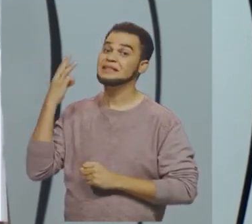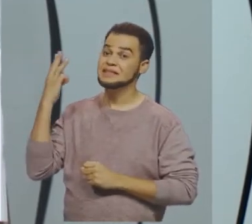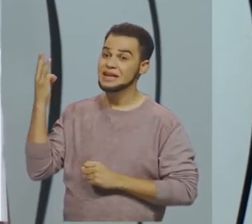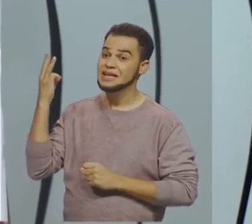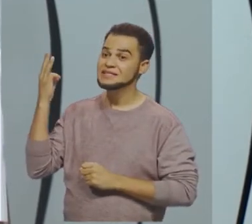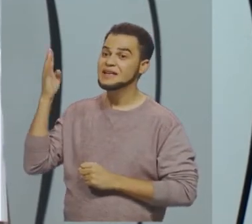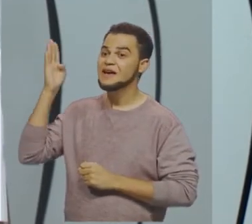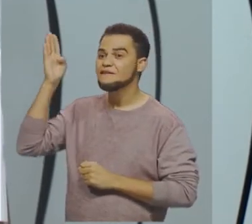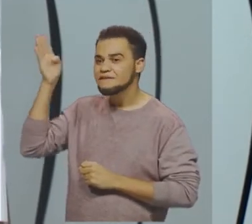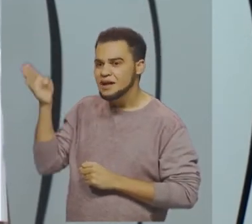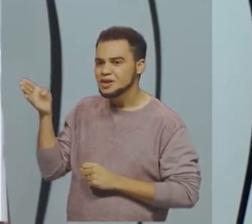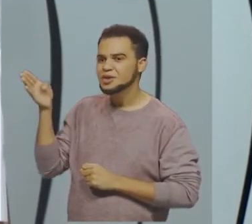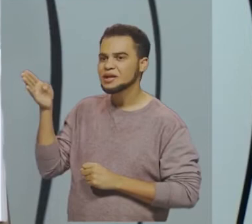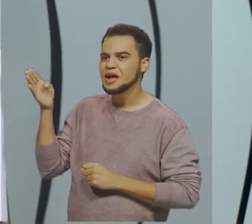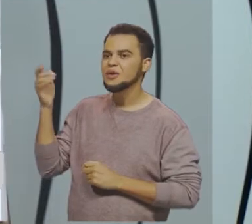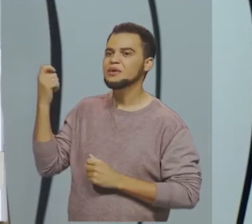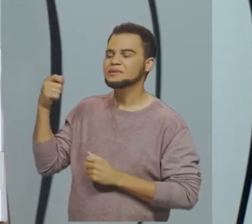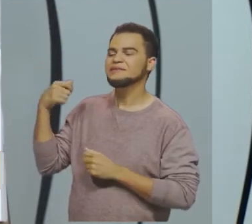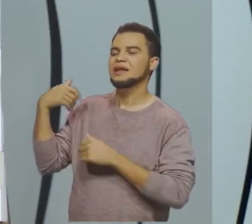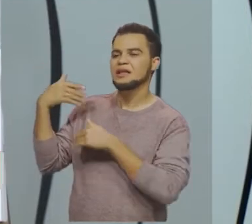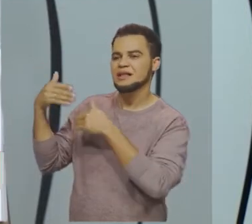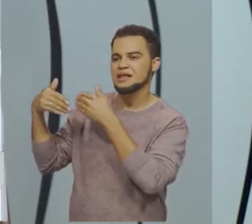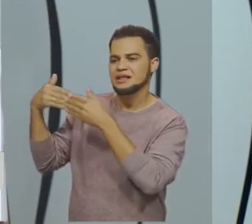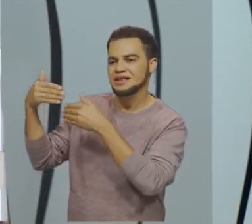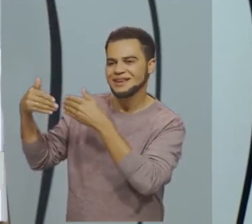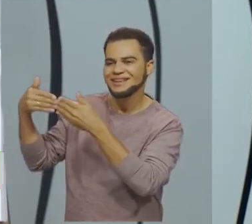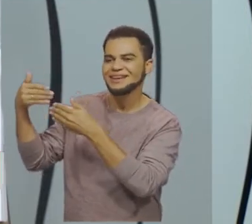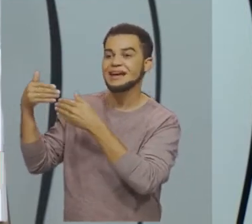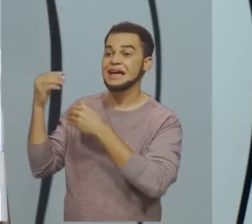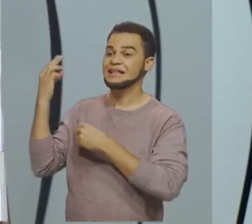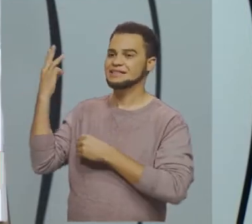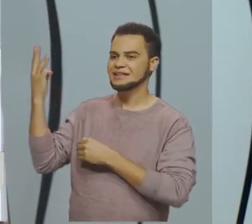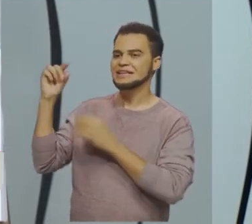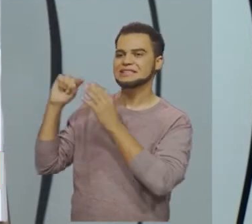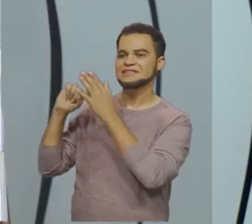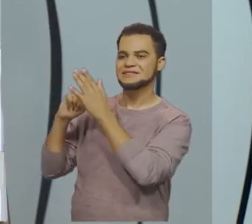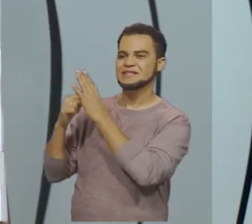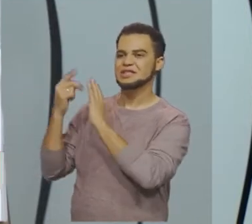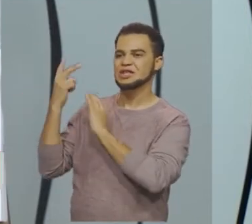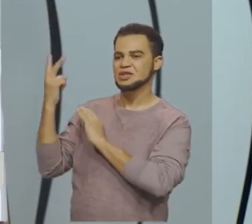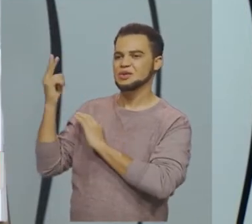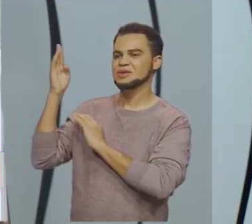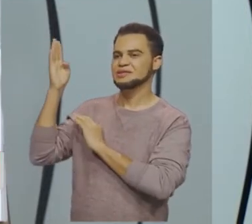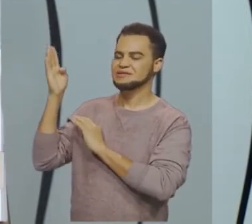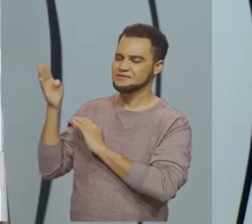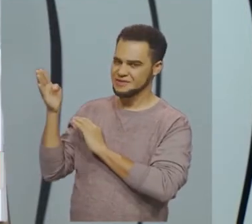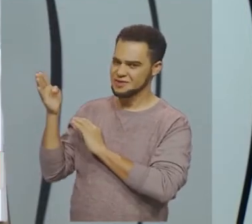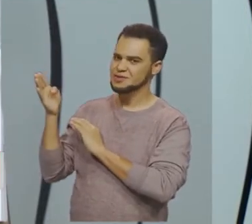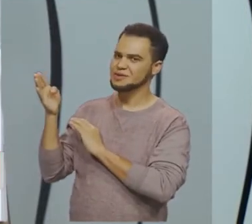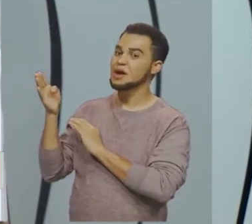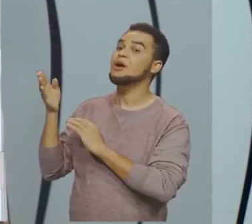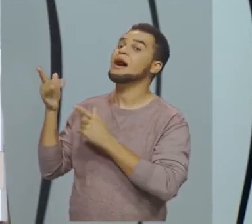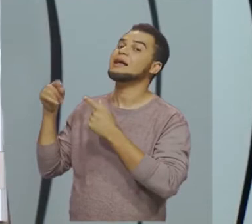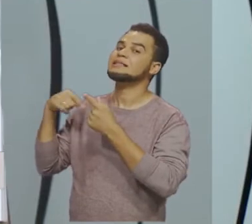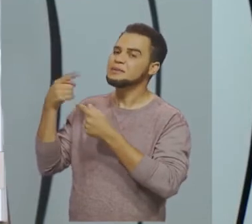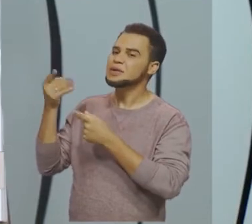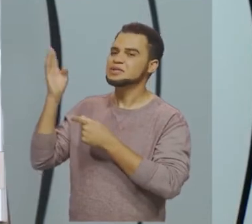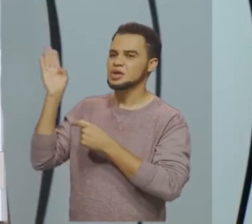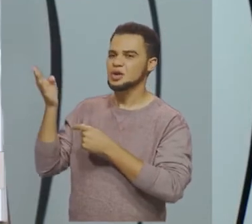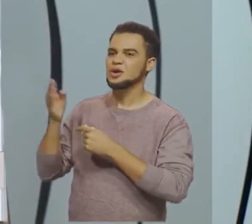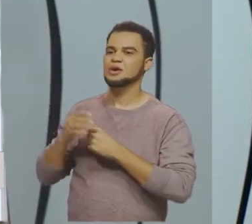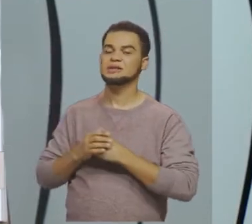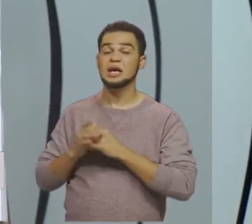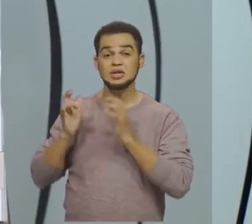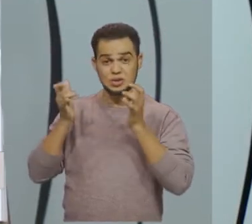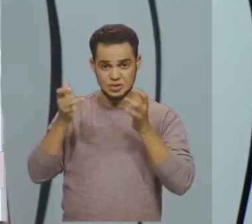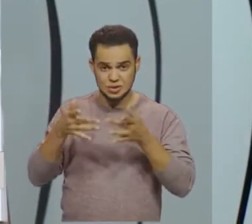Então eu teria que desenvolvê-lo. É 3 vezes 2 fatorial. Corta. Ah, sobrou um 2.